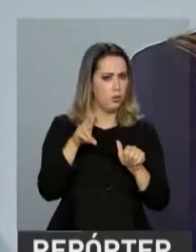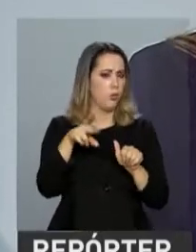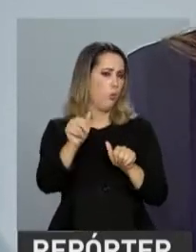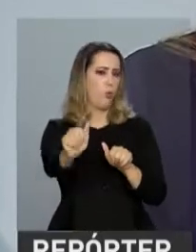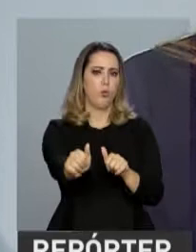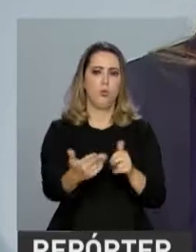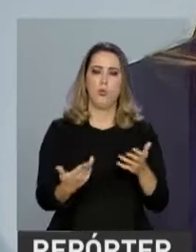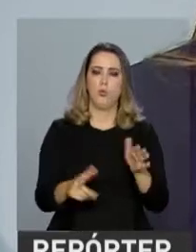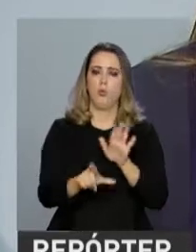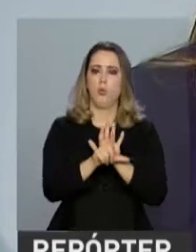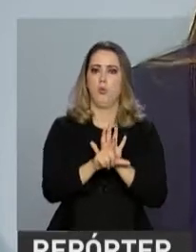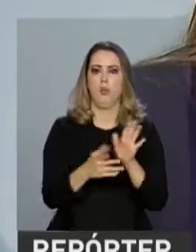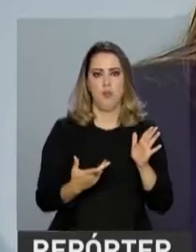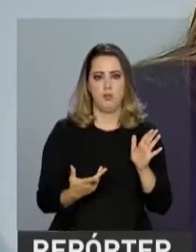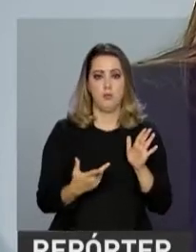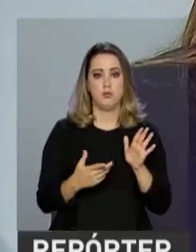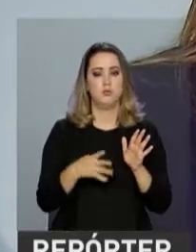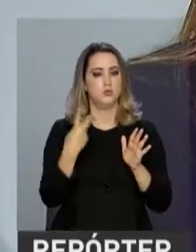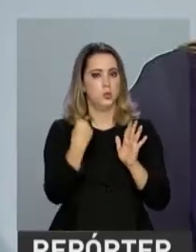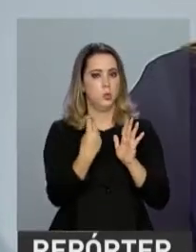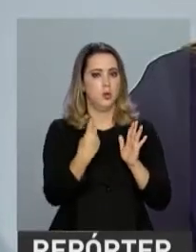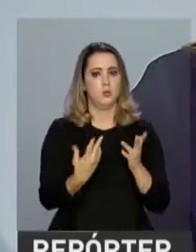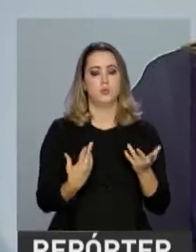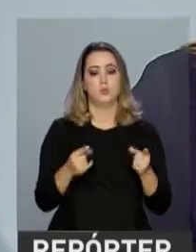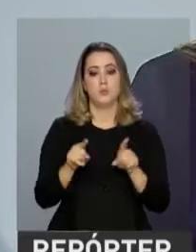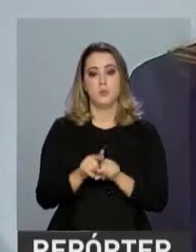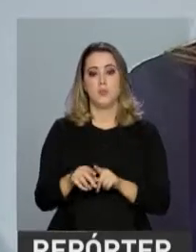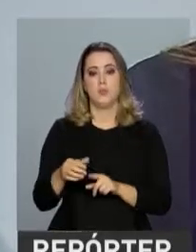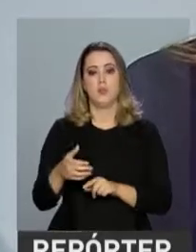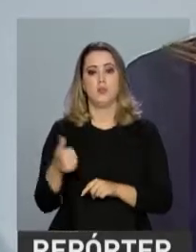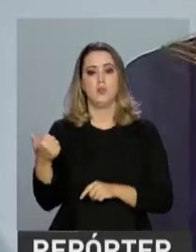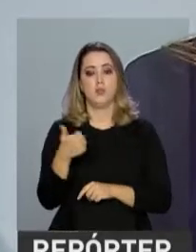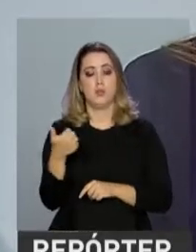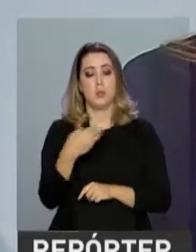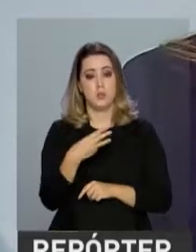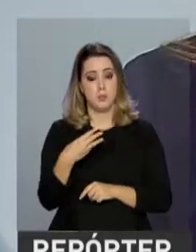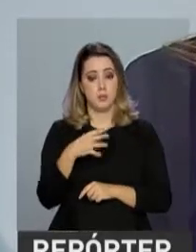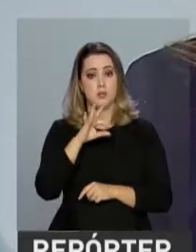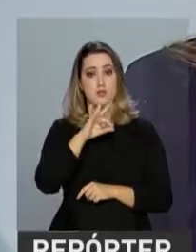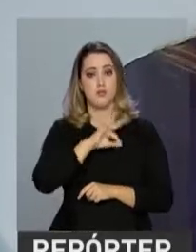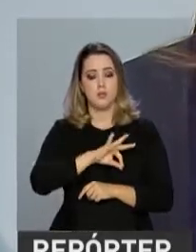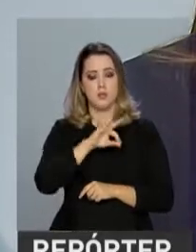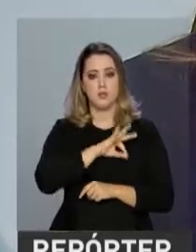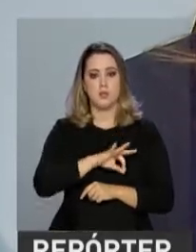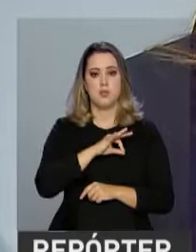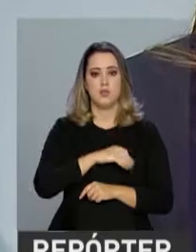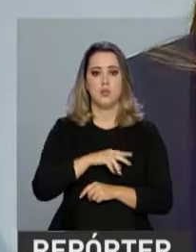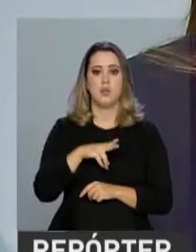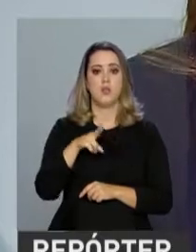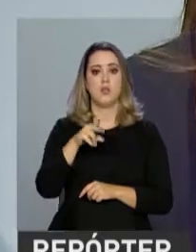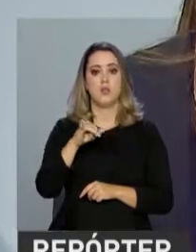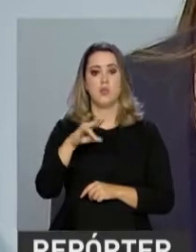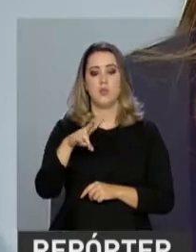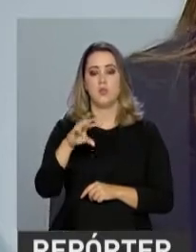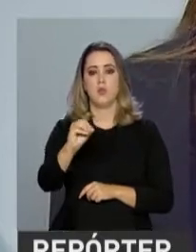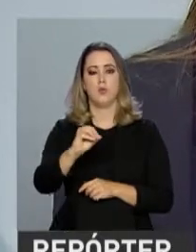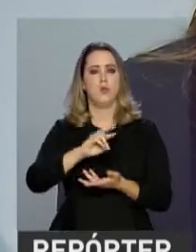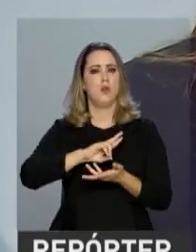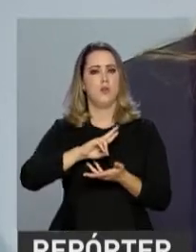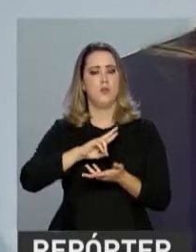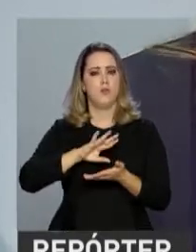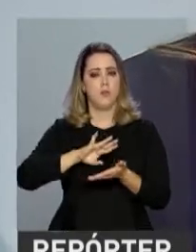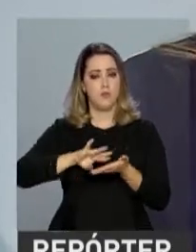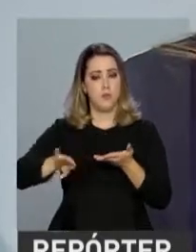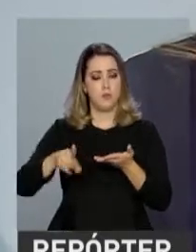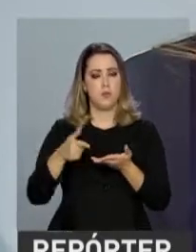uma lei ordinária que é o caso da lei da reforma trabalhista 13º por exemplo as férias o aviso prévio o fgts todos